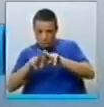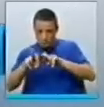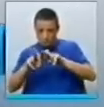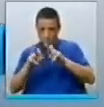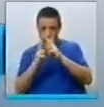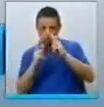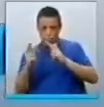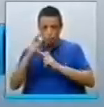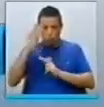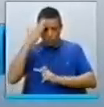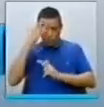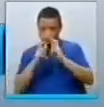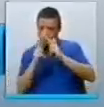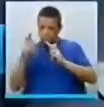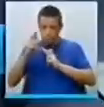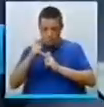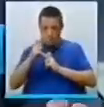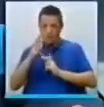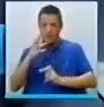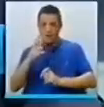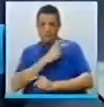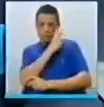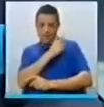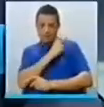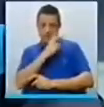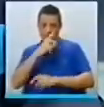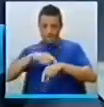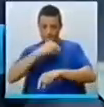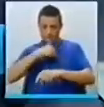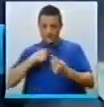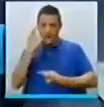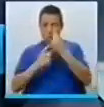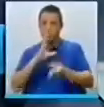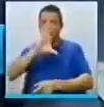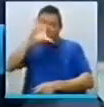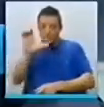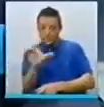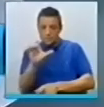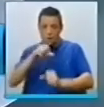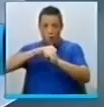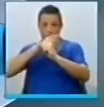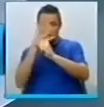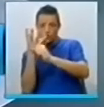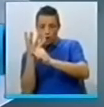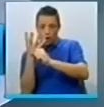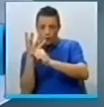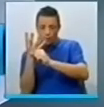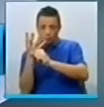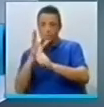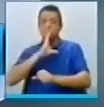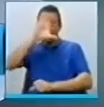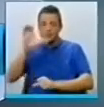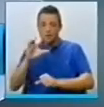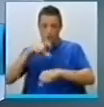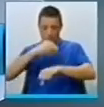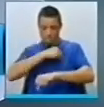faculdade em todo mundo mas e e e temos a noção que em alguns países principalmente do norte da Europa eh se pode ser médico